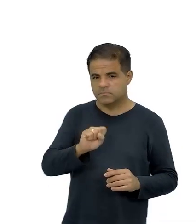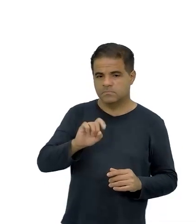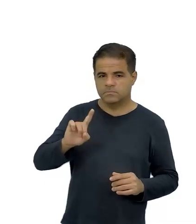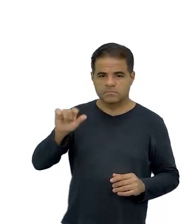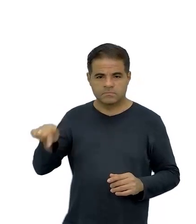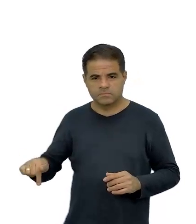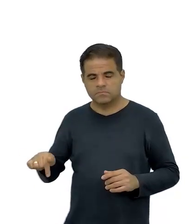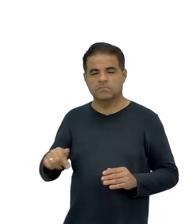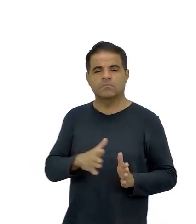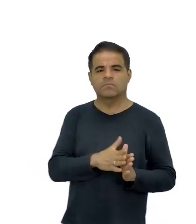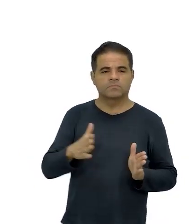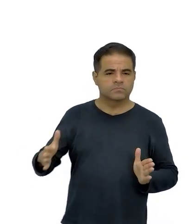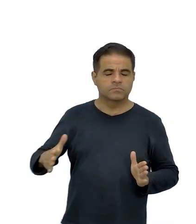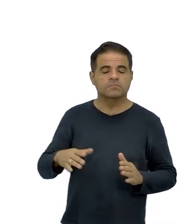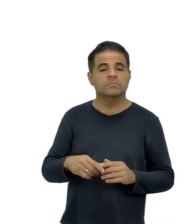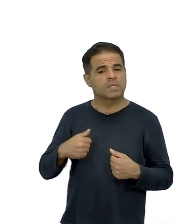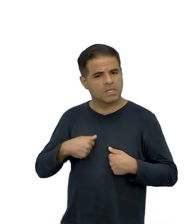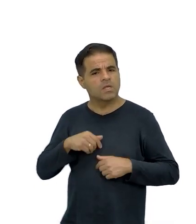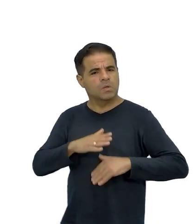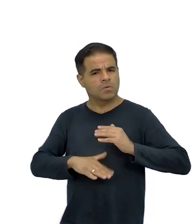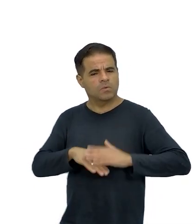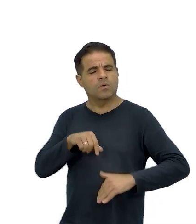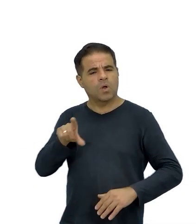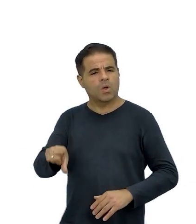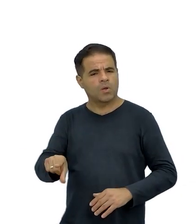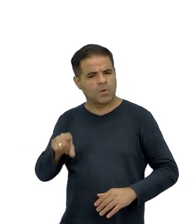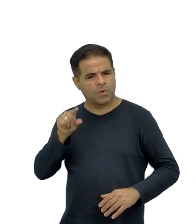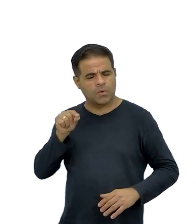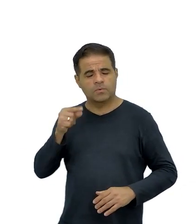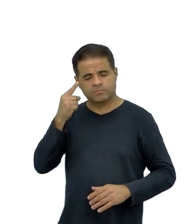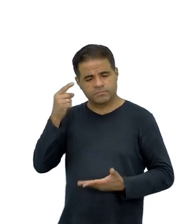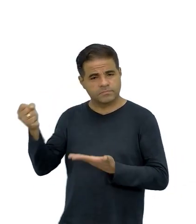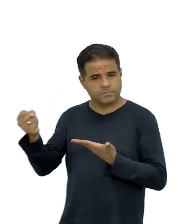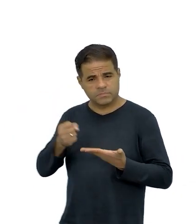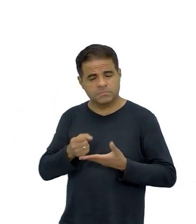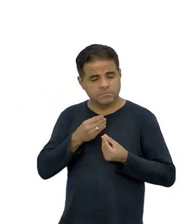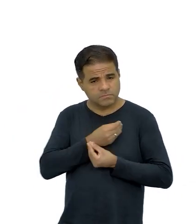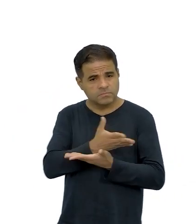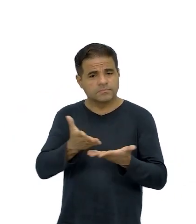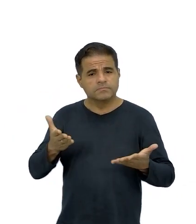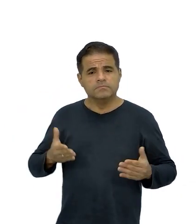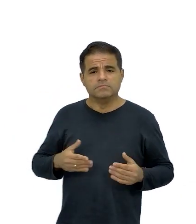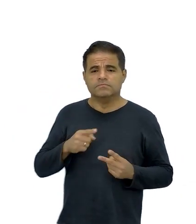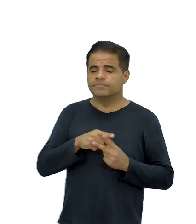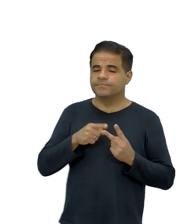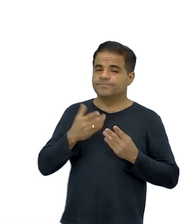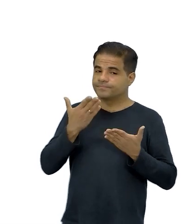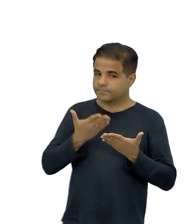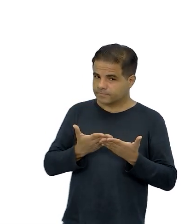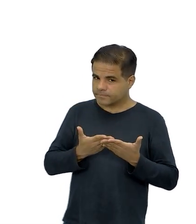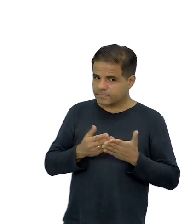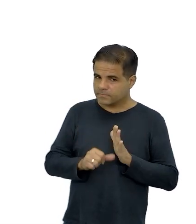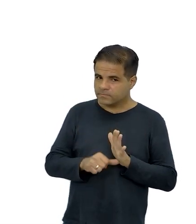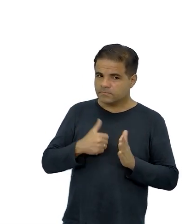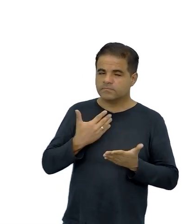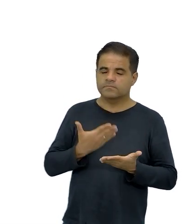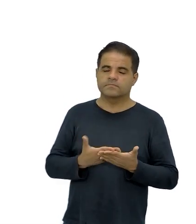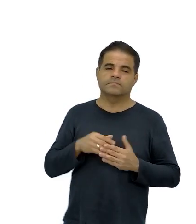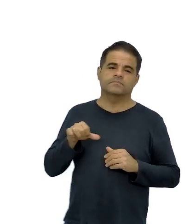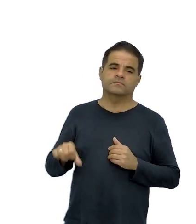7. Eu escolhi para trazer aqui para vocês 2 aulas. A primeira é a aula